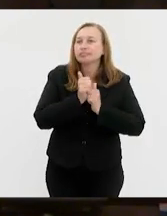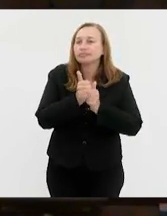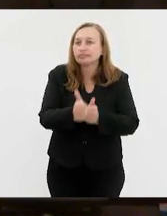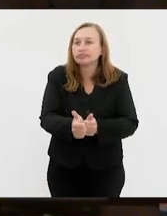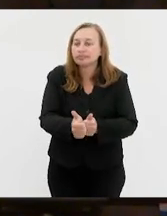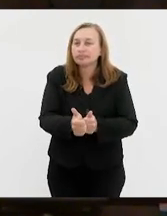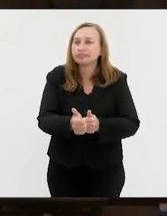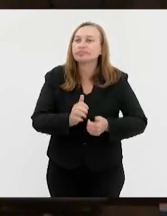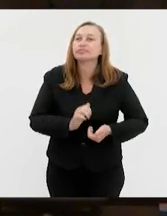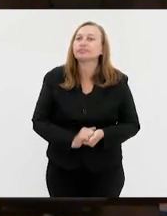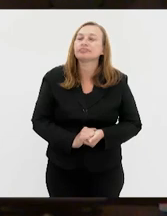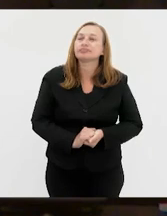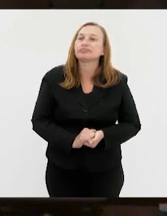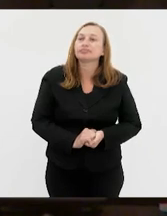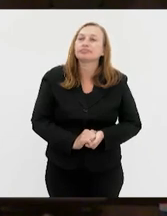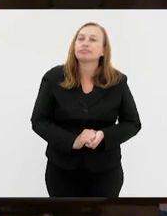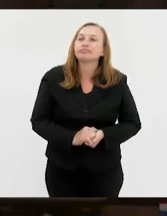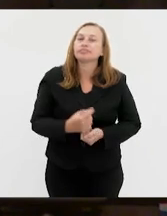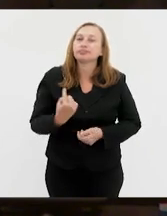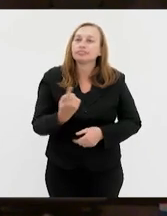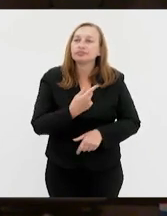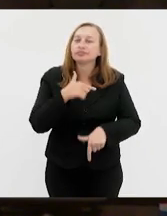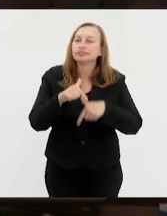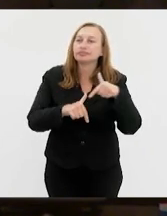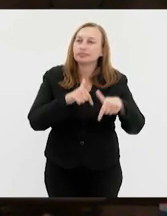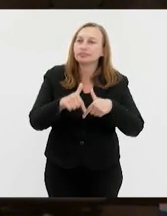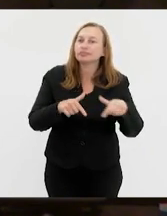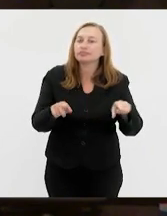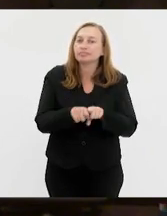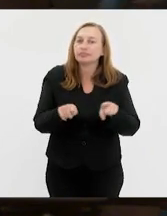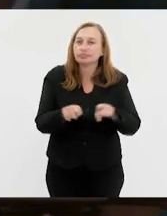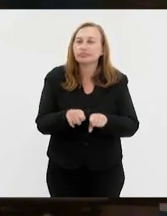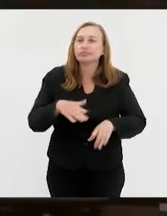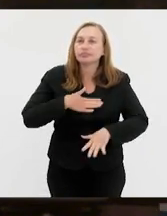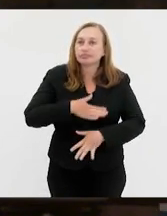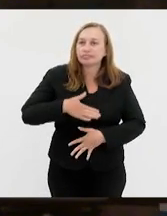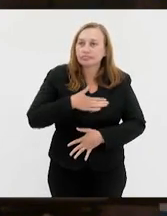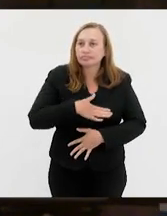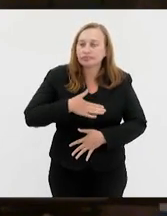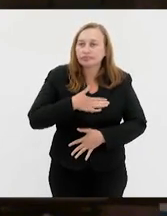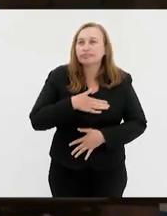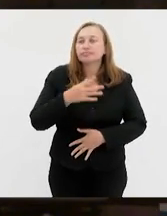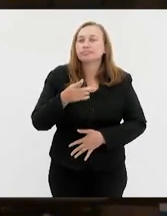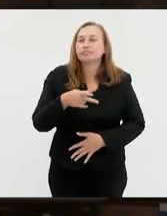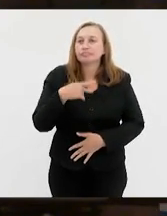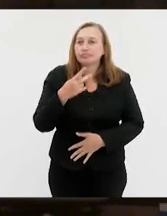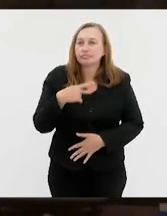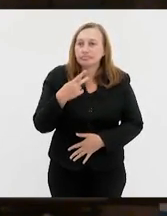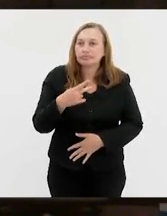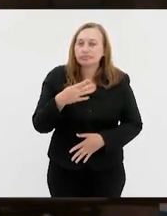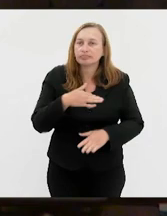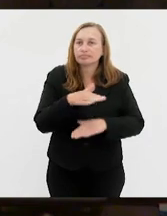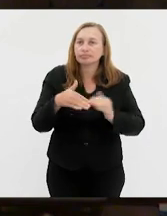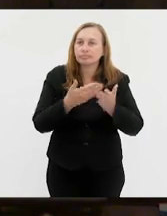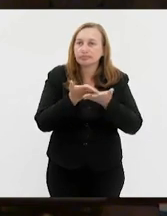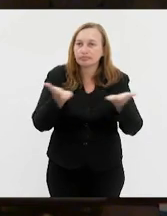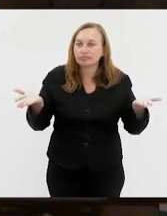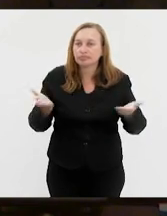que aqui estão também. Gostaria de deixar de falar com todos aqui.